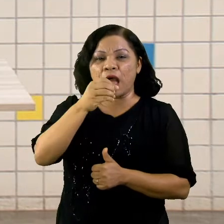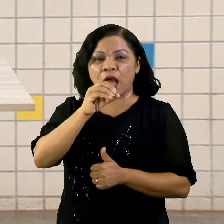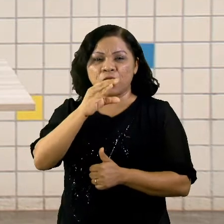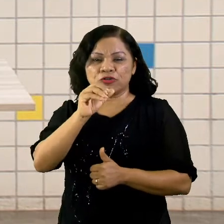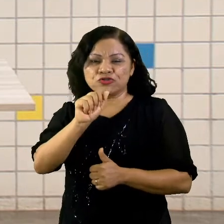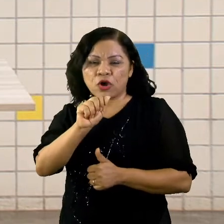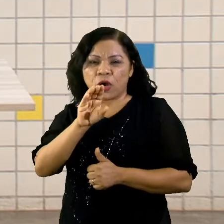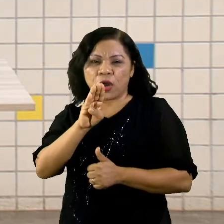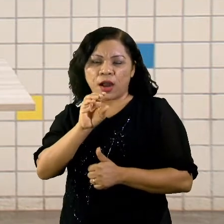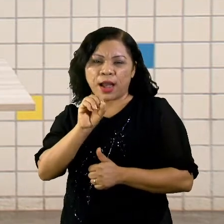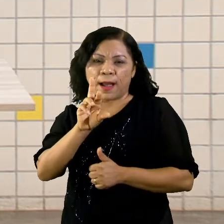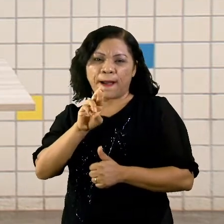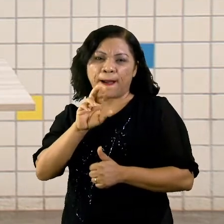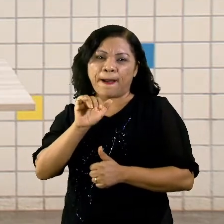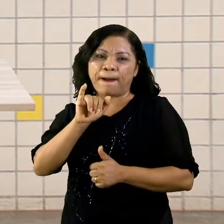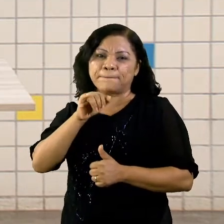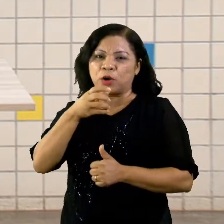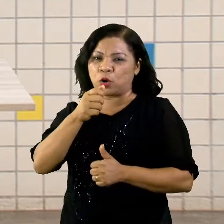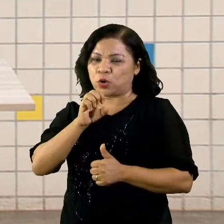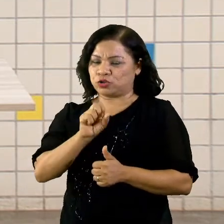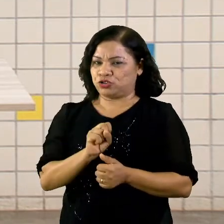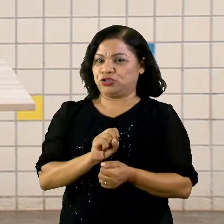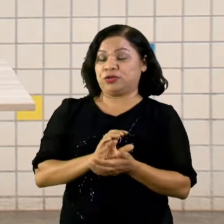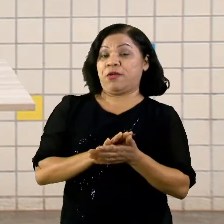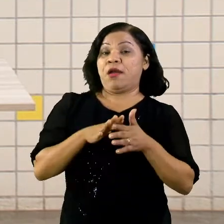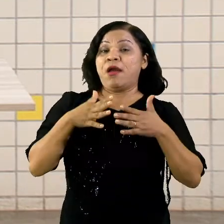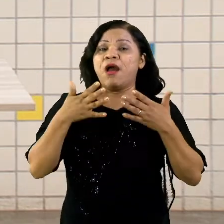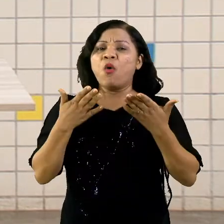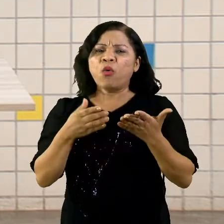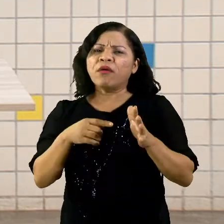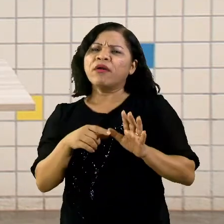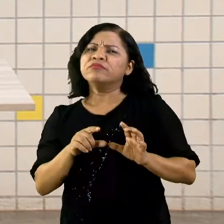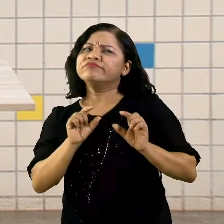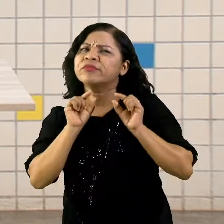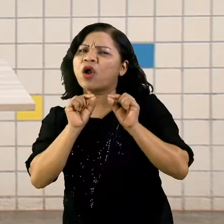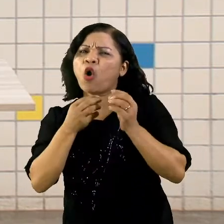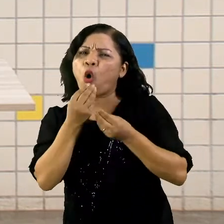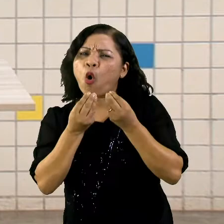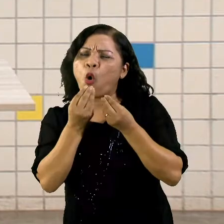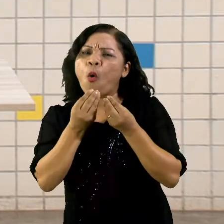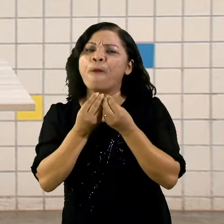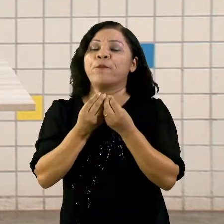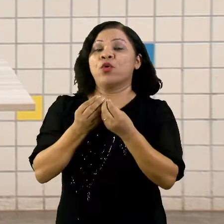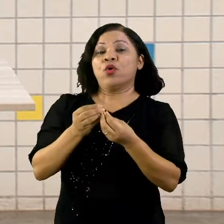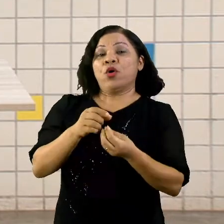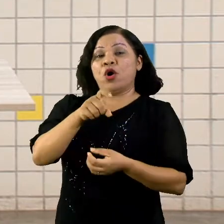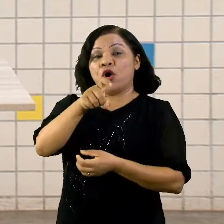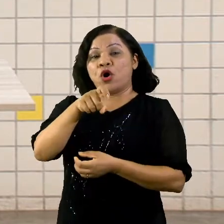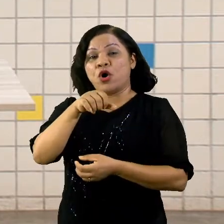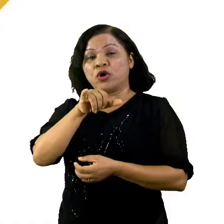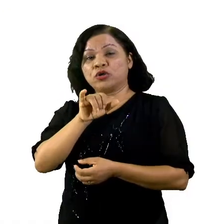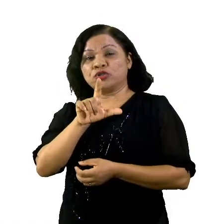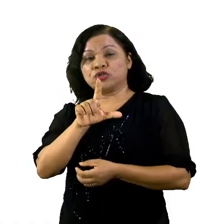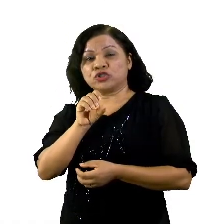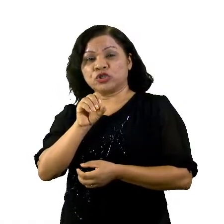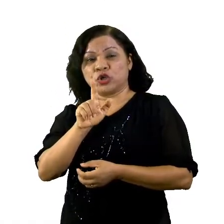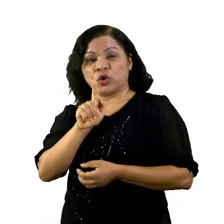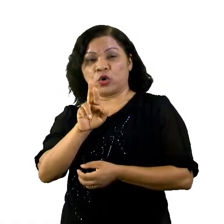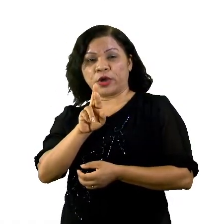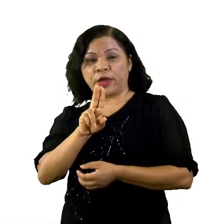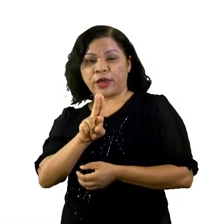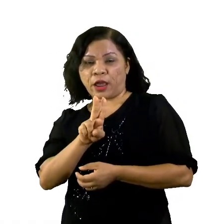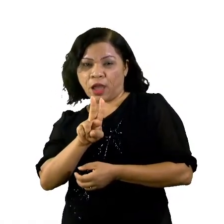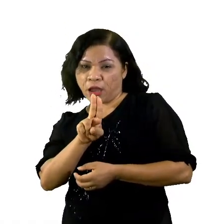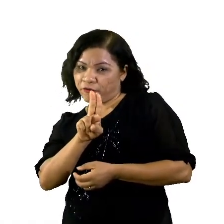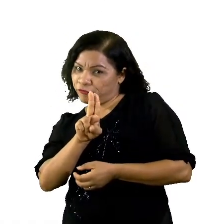da técnica da xilogravura para criar o seu quadro. Na imagem são retratados os